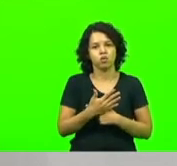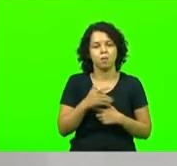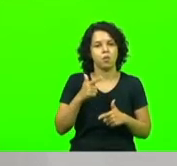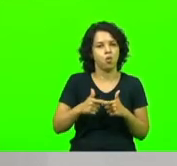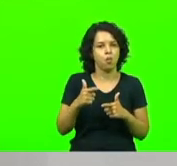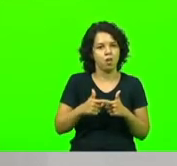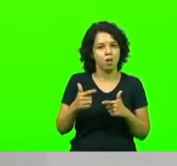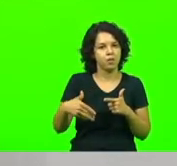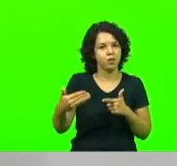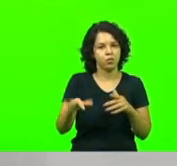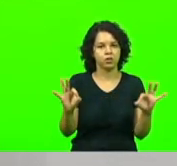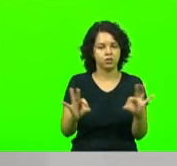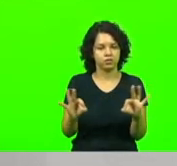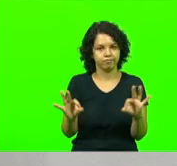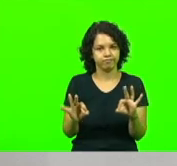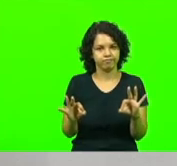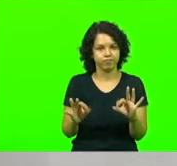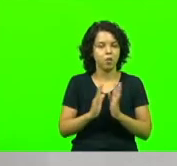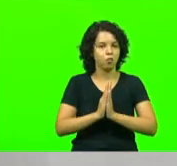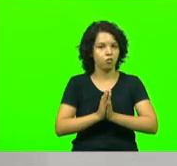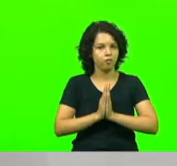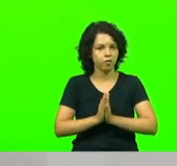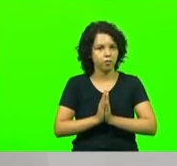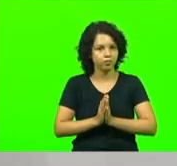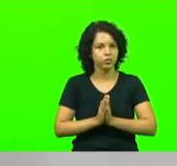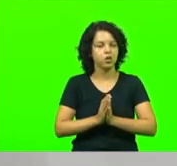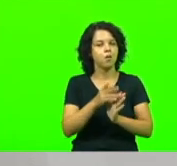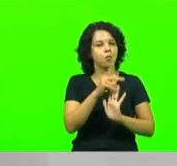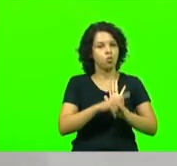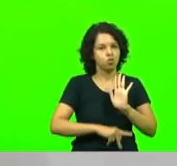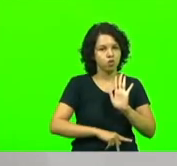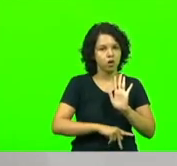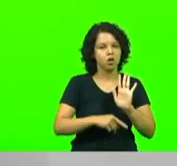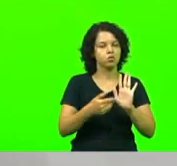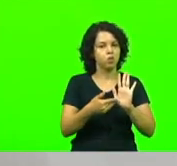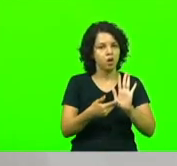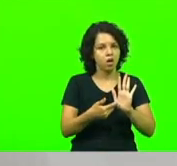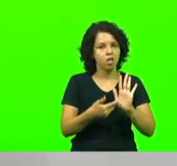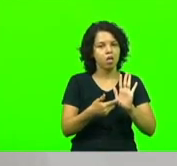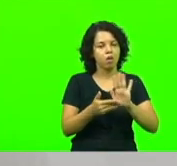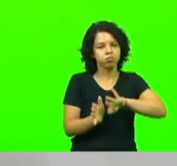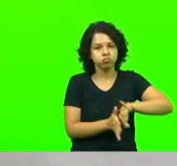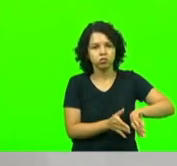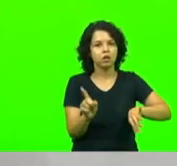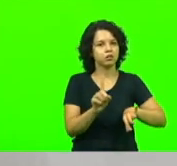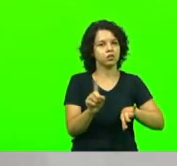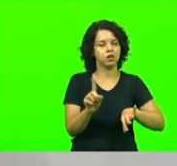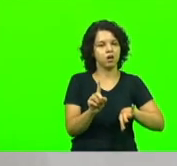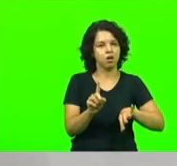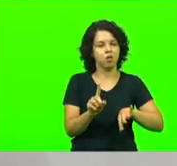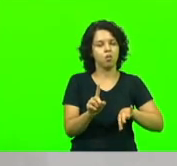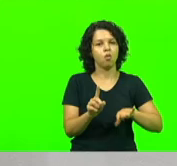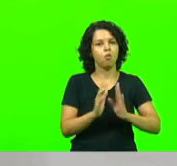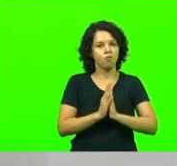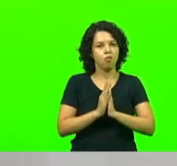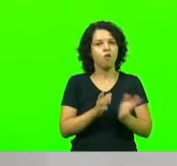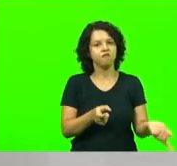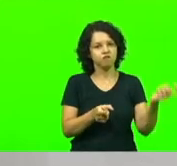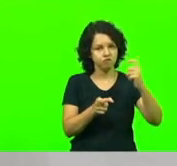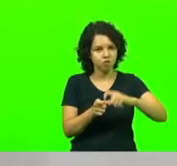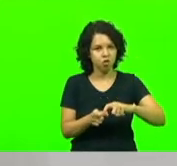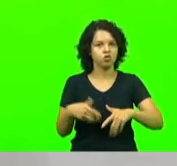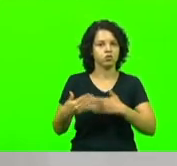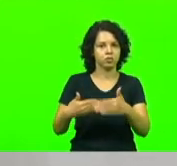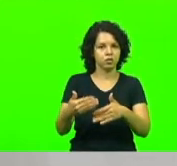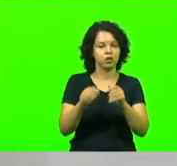senhores, não deixem esse projeto morrer. Deixem que, pelo menos, esse projeto volte a tramitar nessa casa